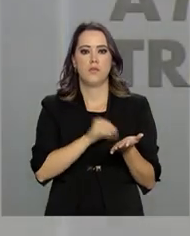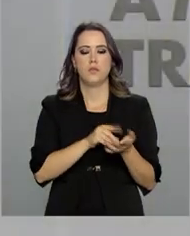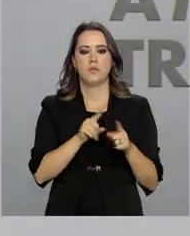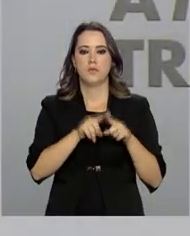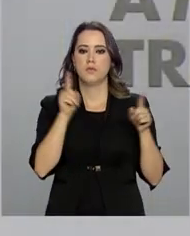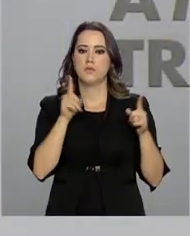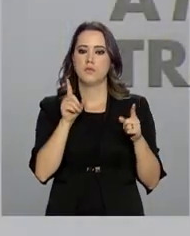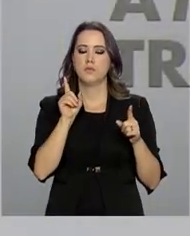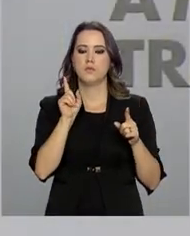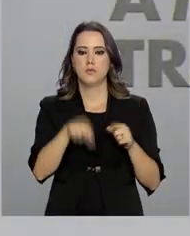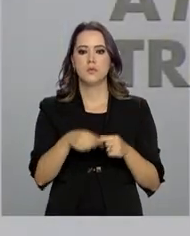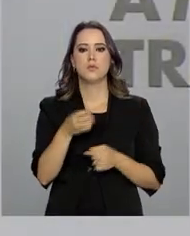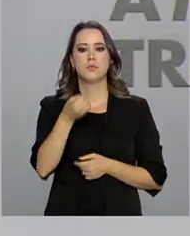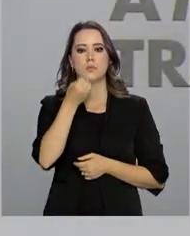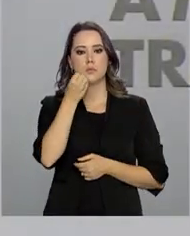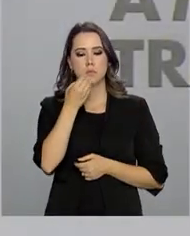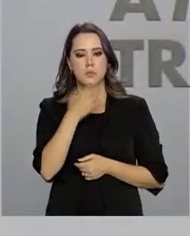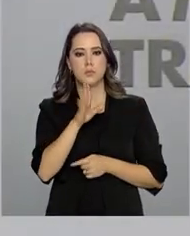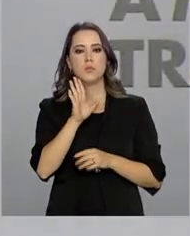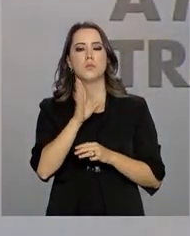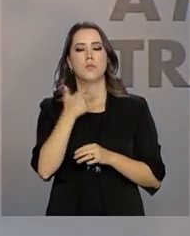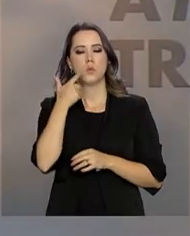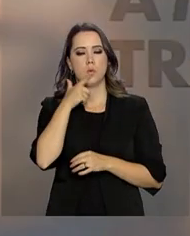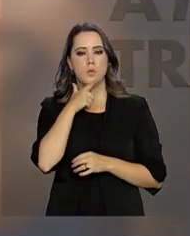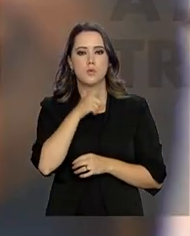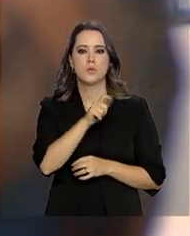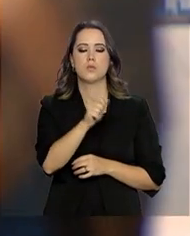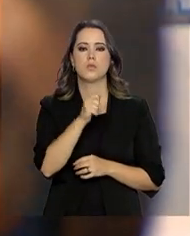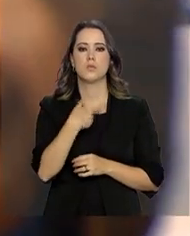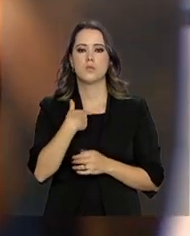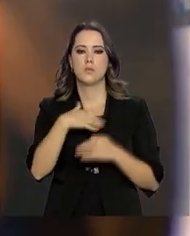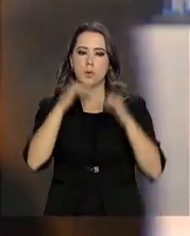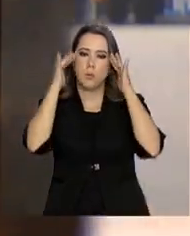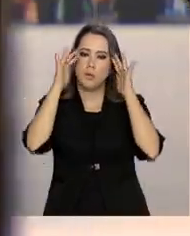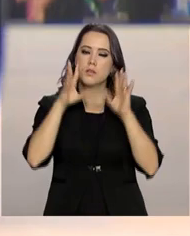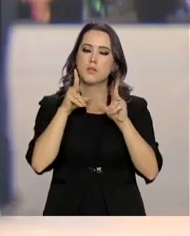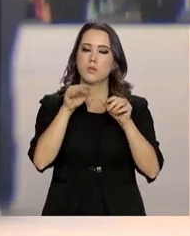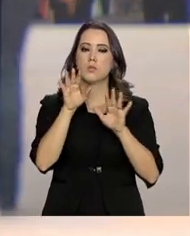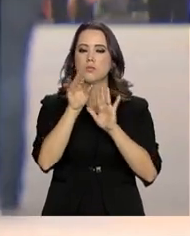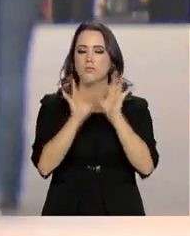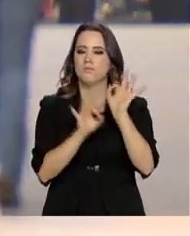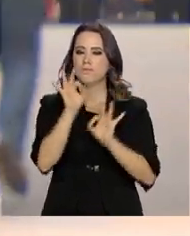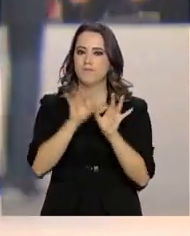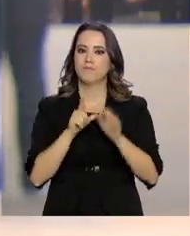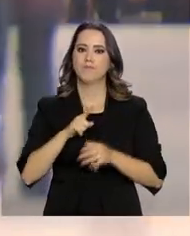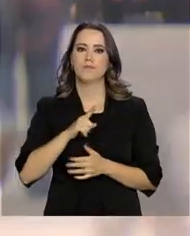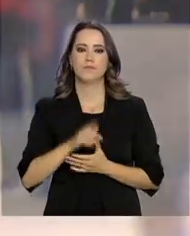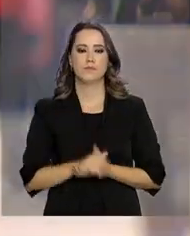mas estava completinho, consegui cumprir todos os planos que eu tinha.